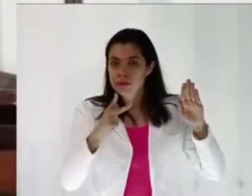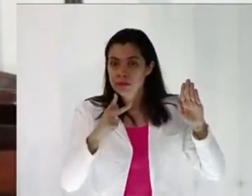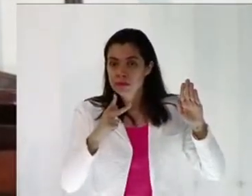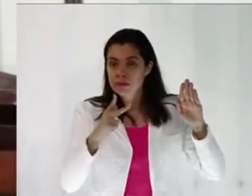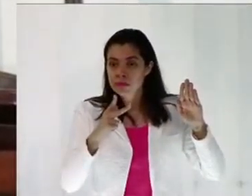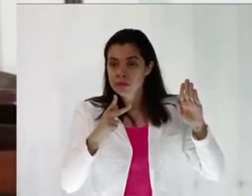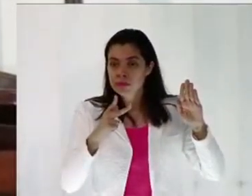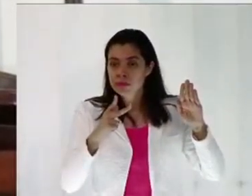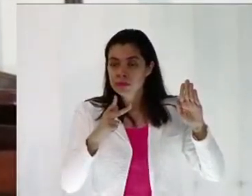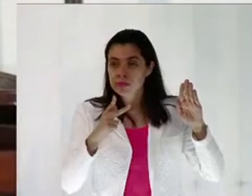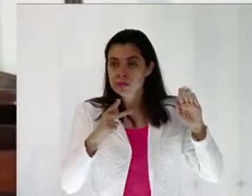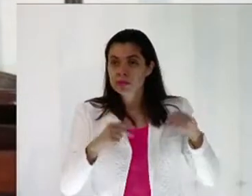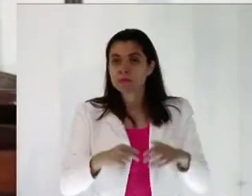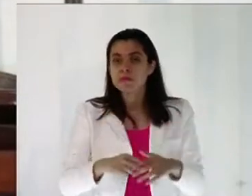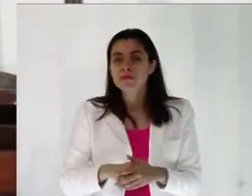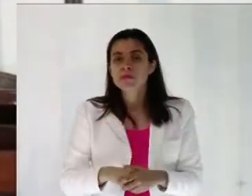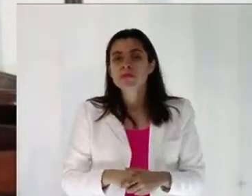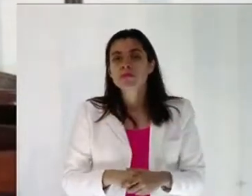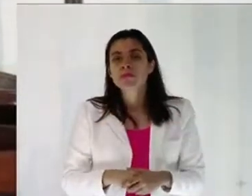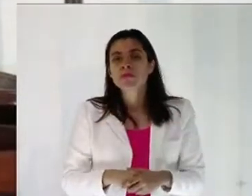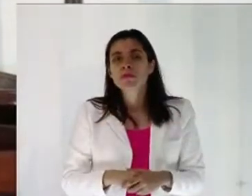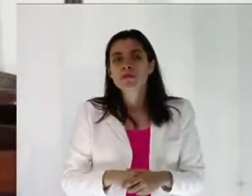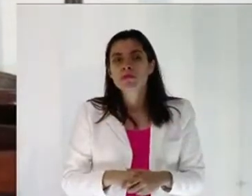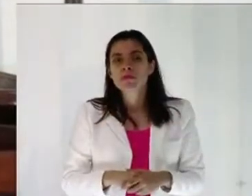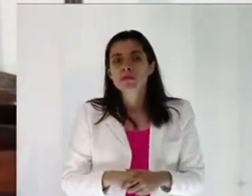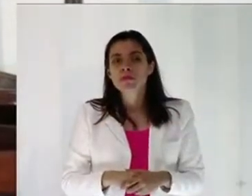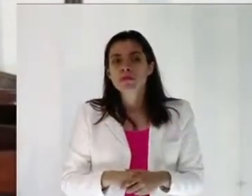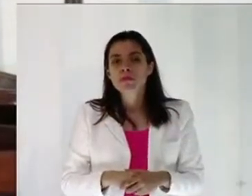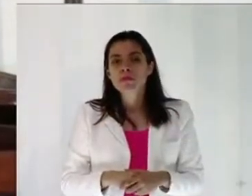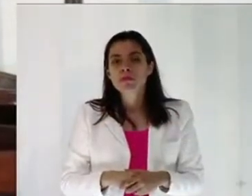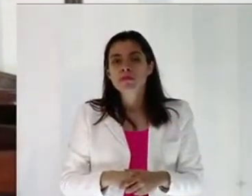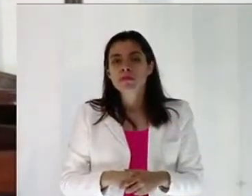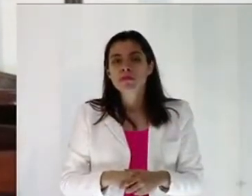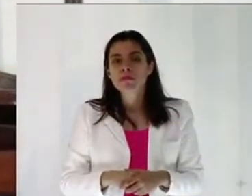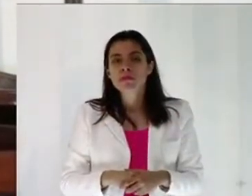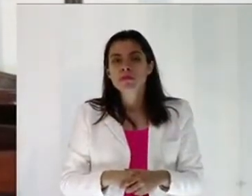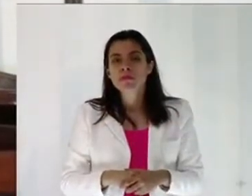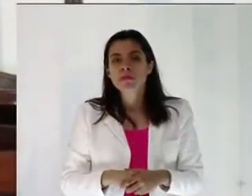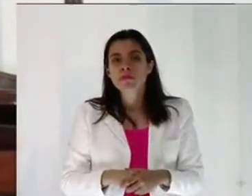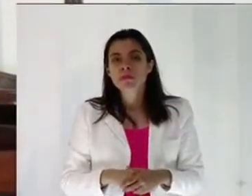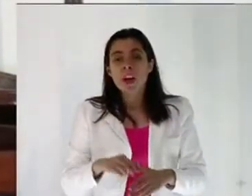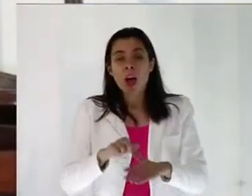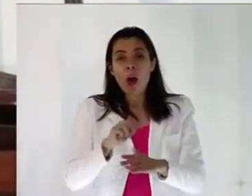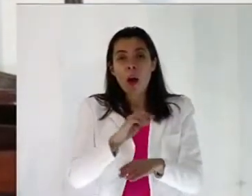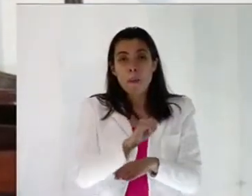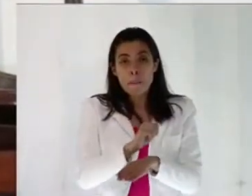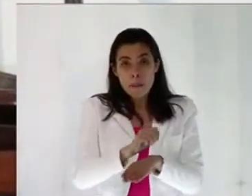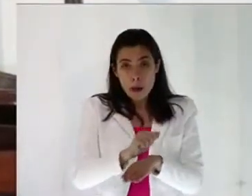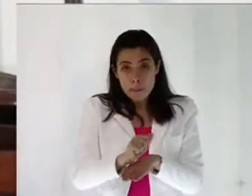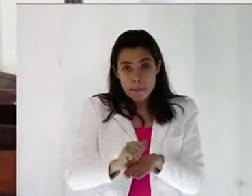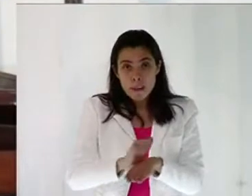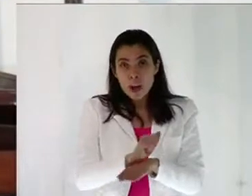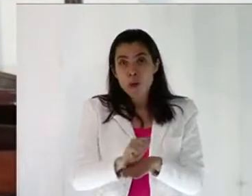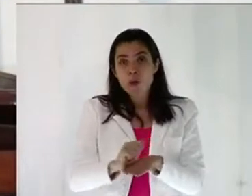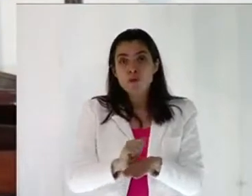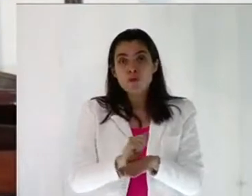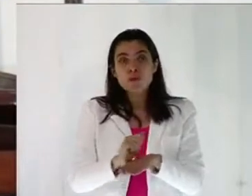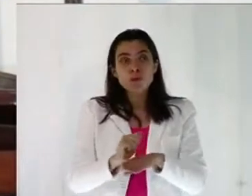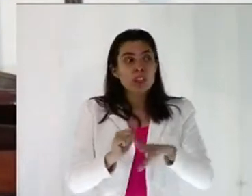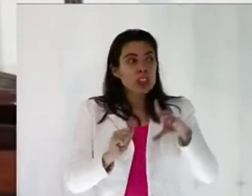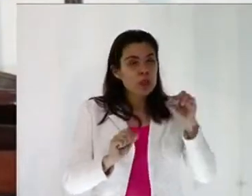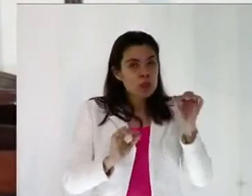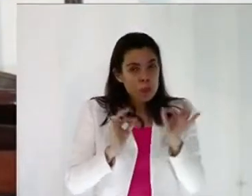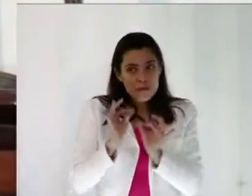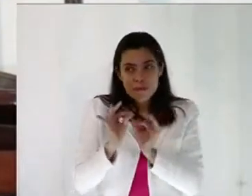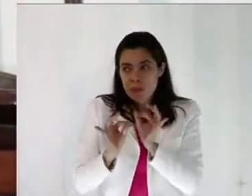uma terra que o Senhor haveria de mostrar a ele e a sua família, Abraão vem sendo forjado por Deus para